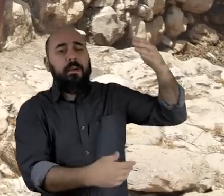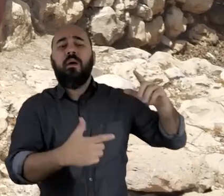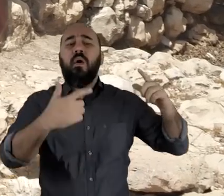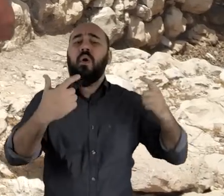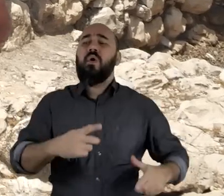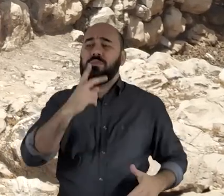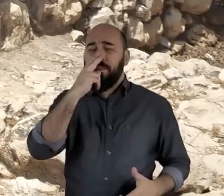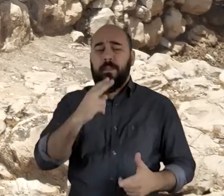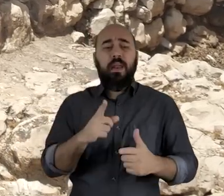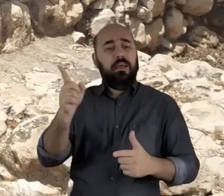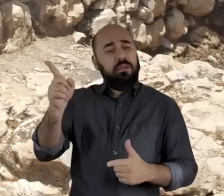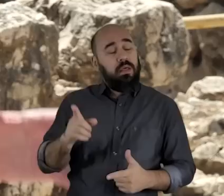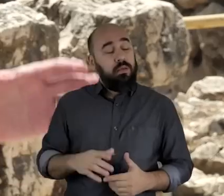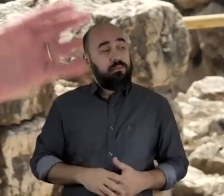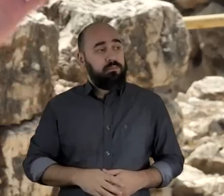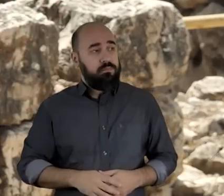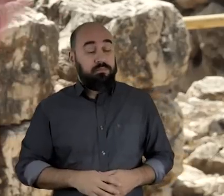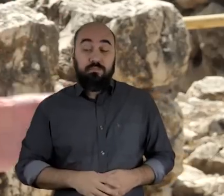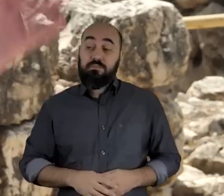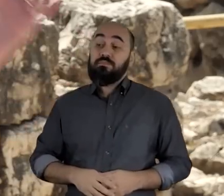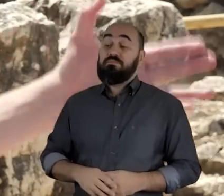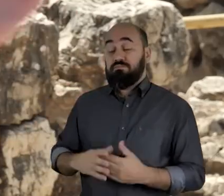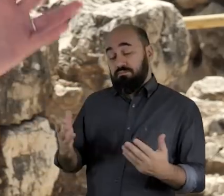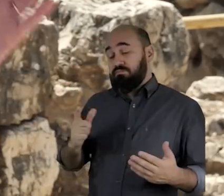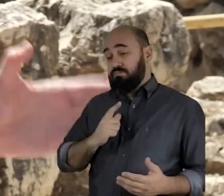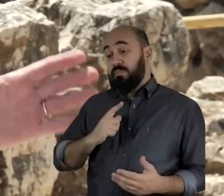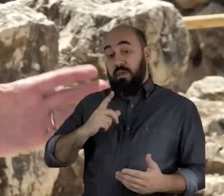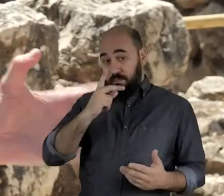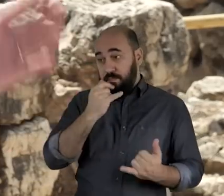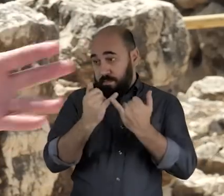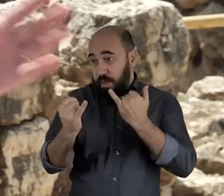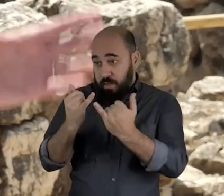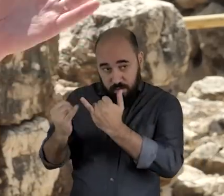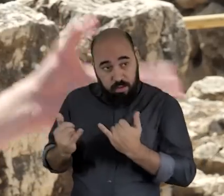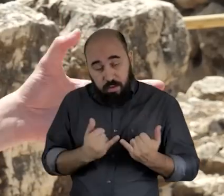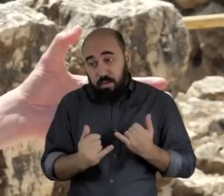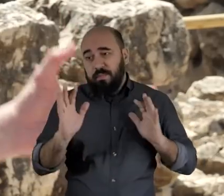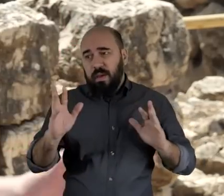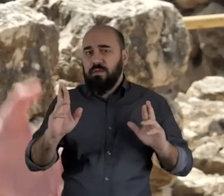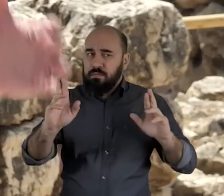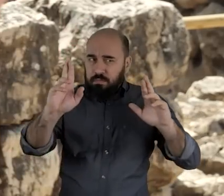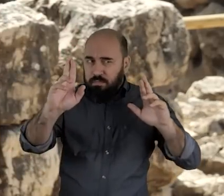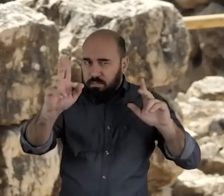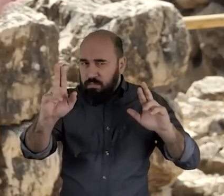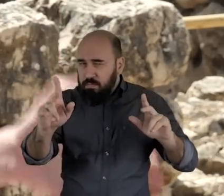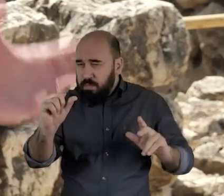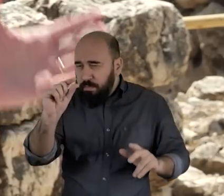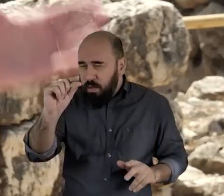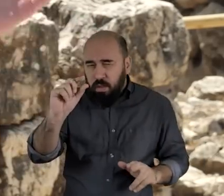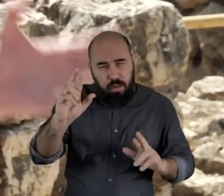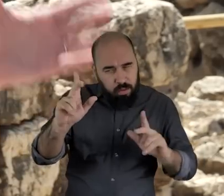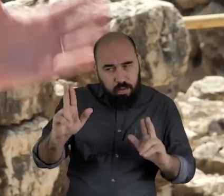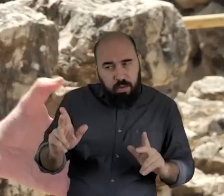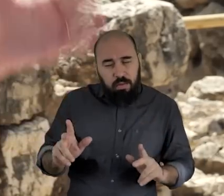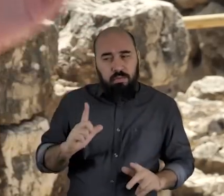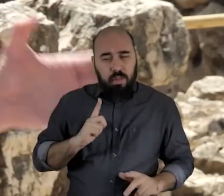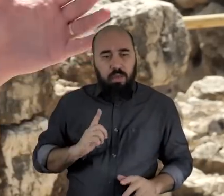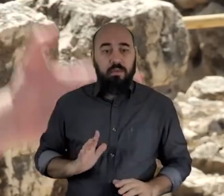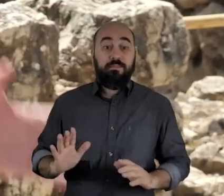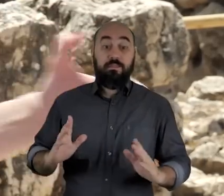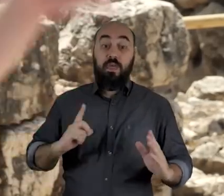que são similares às de Hirbert Keiafa? No geral, existem várias semelhanças, mas também diferenças. Nós